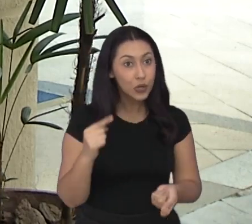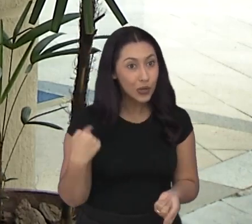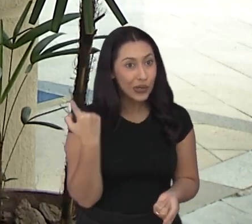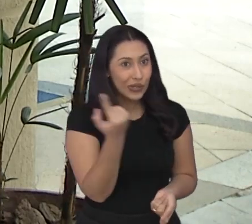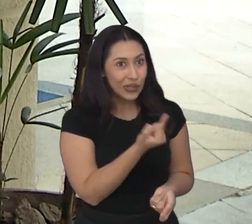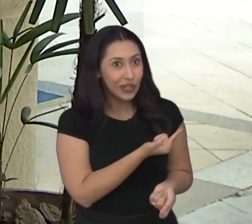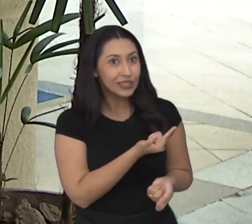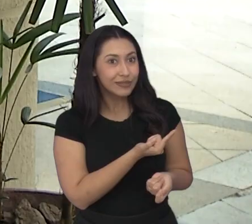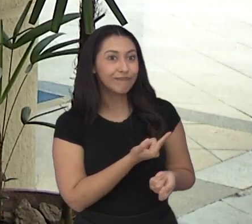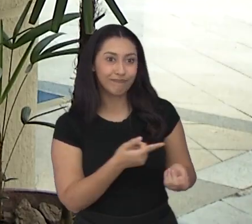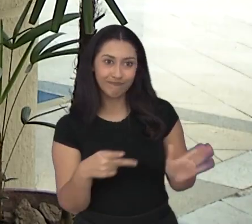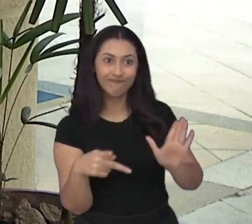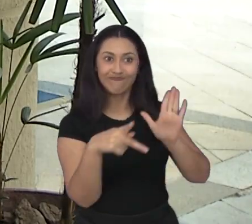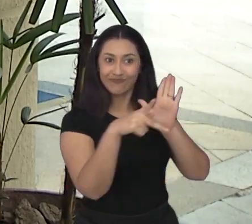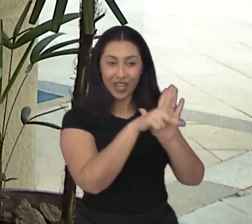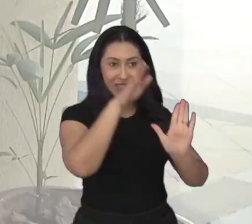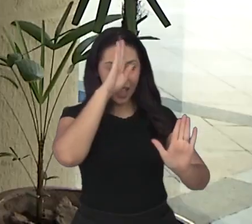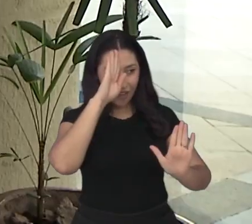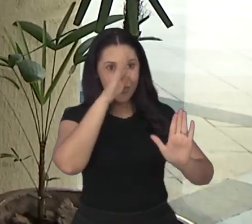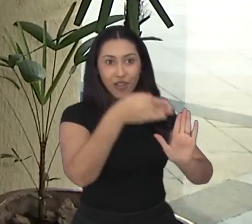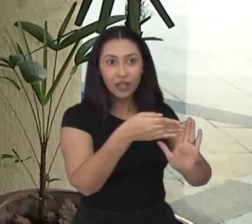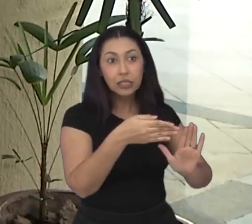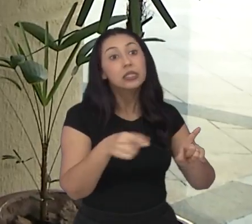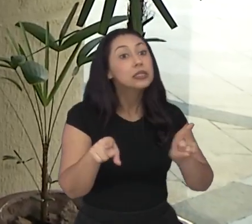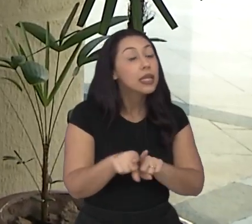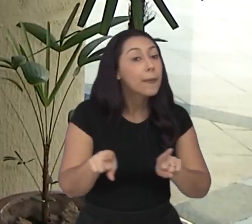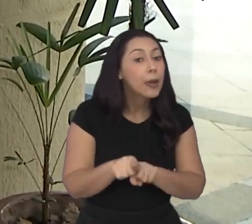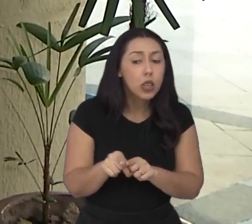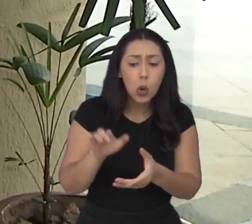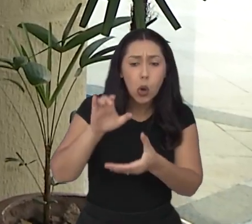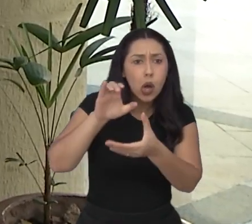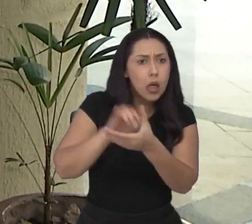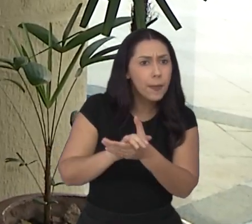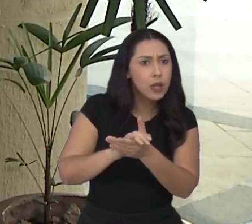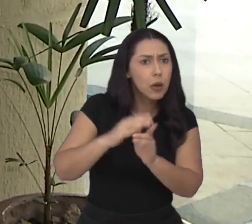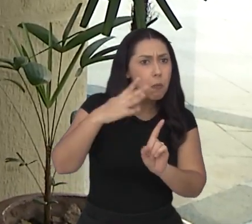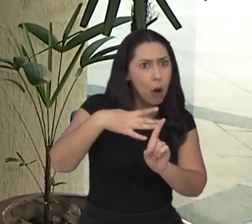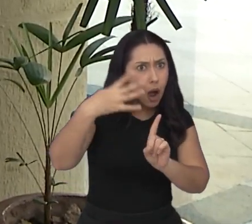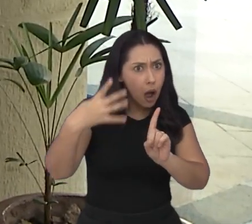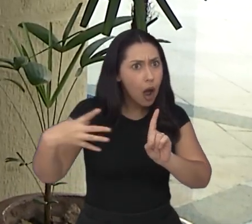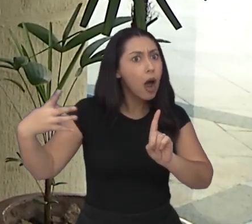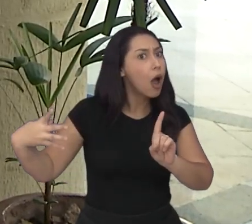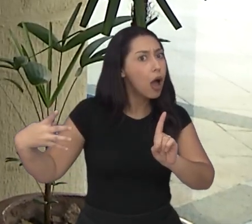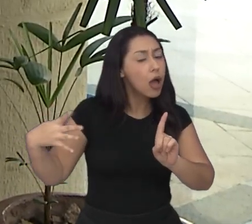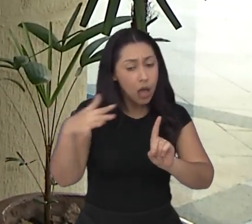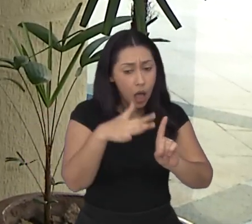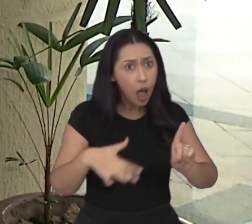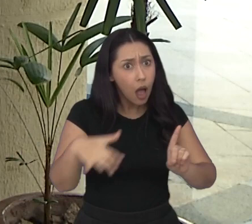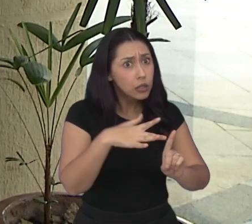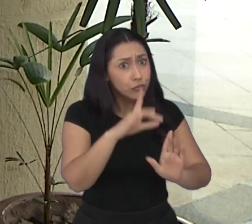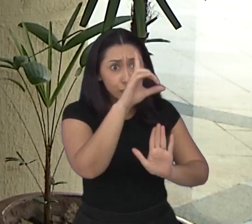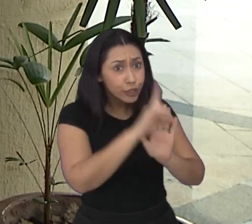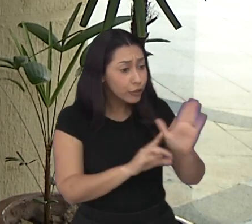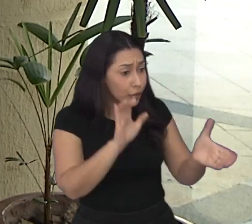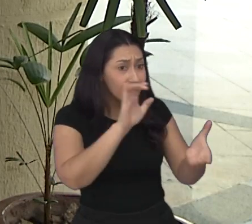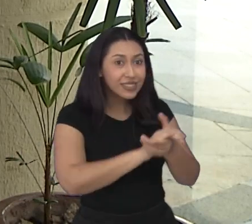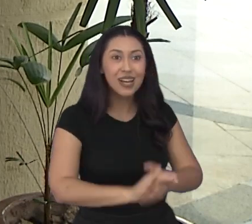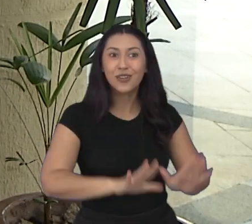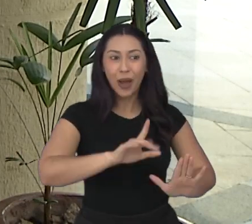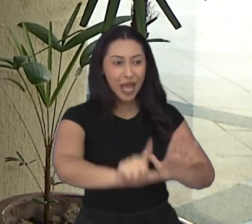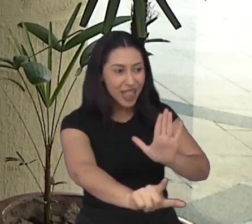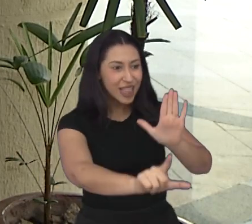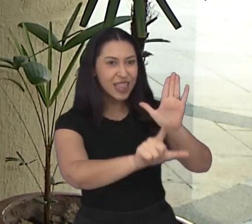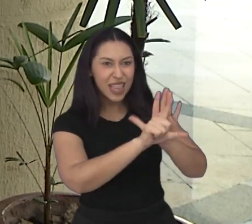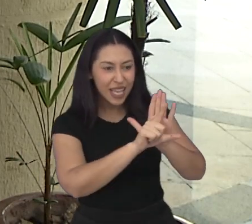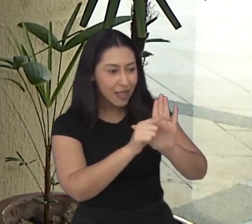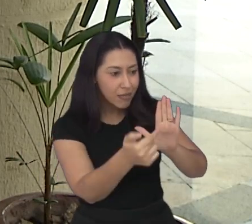nós estamos envolvidos diretamente. A questão da união homoafetiva. Eles têm o direito de se casar, mas não